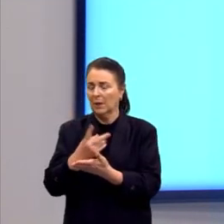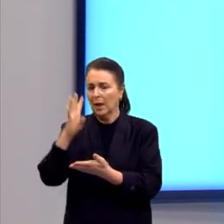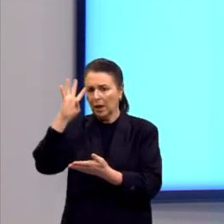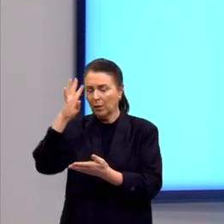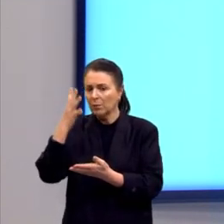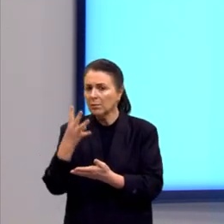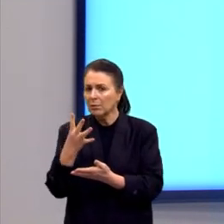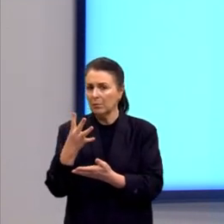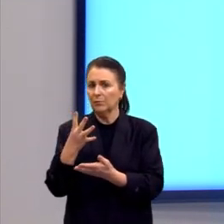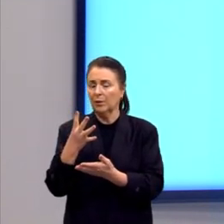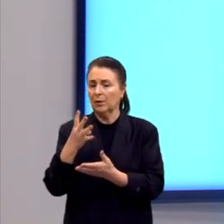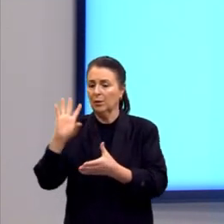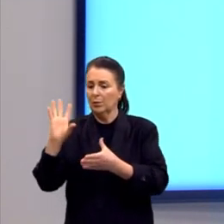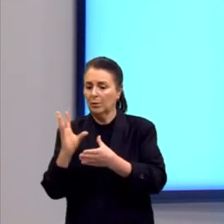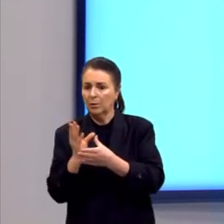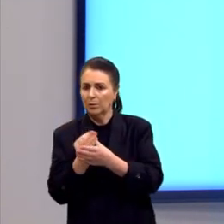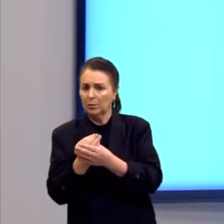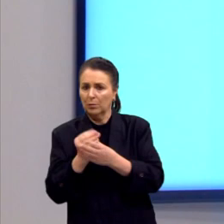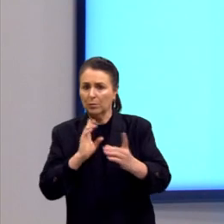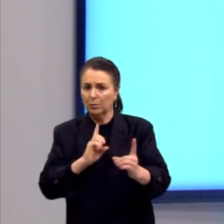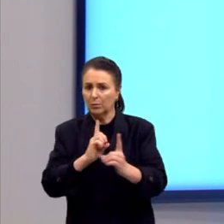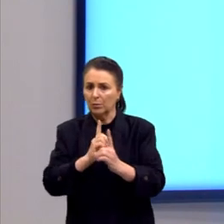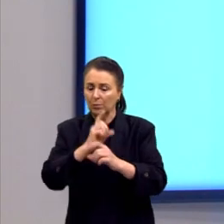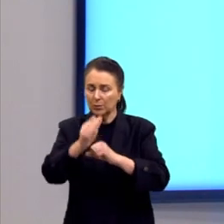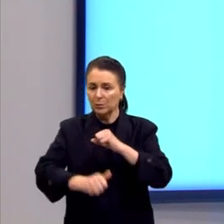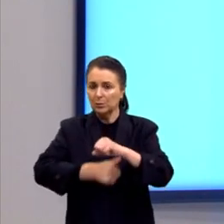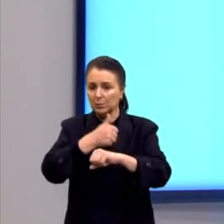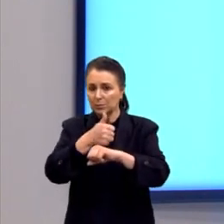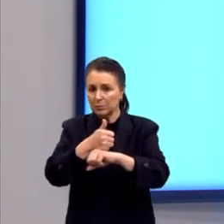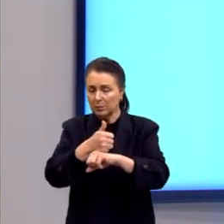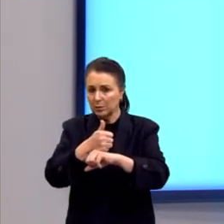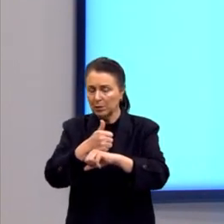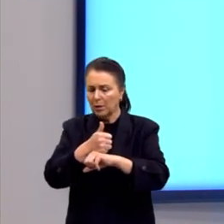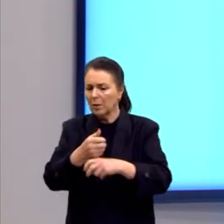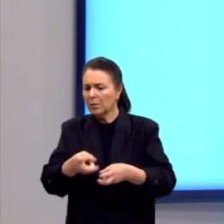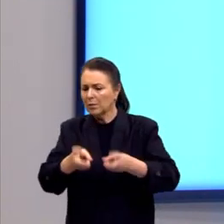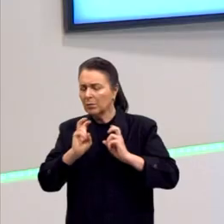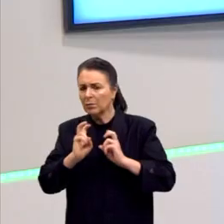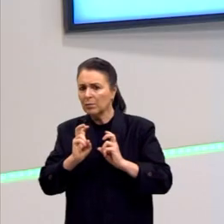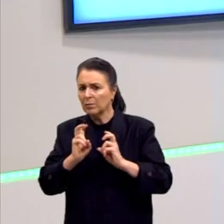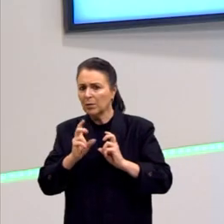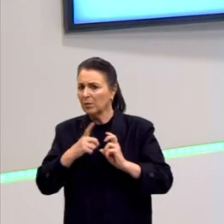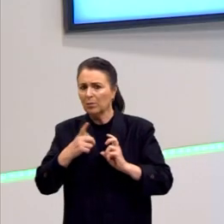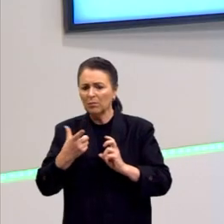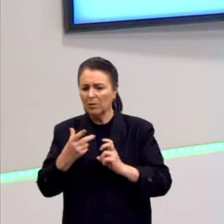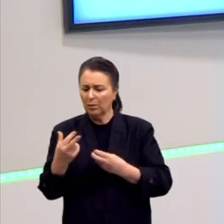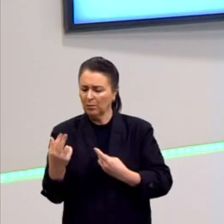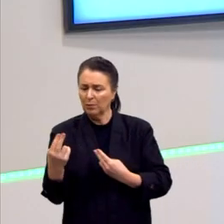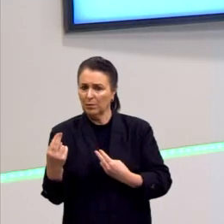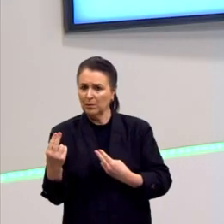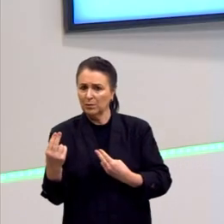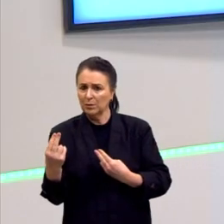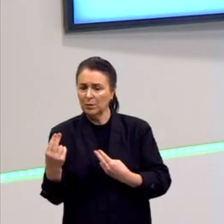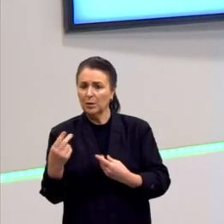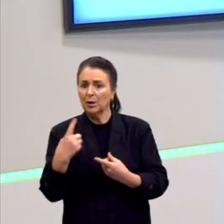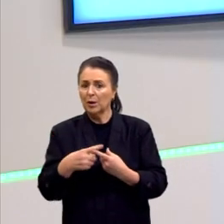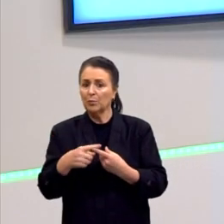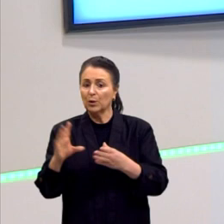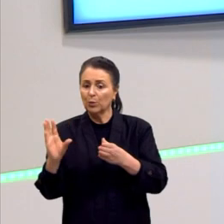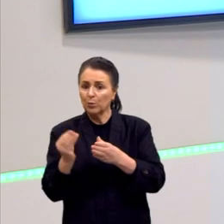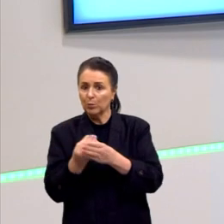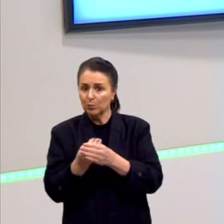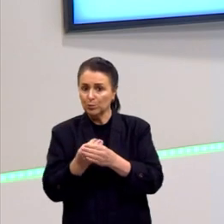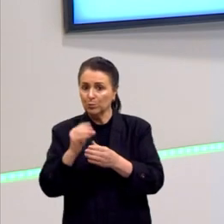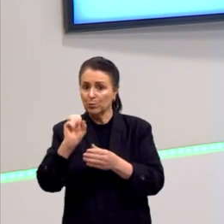ele cheguei no conjunto solução mas substituir e eu vi que eu não cheguei numa igualdade aí é porque o nosso